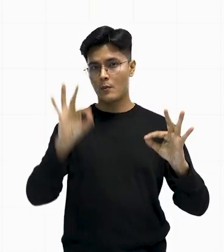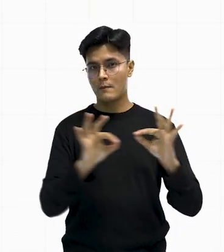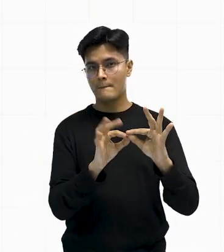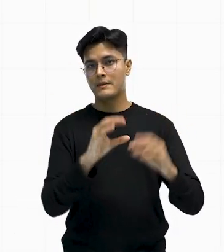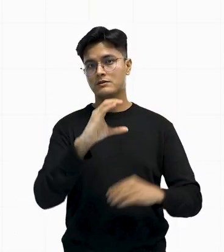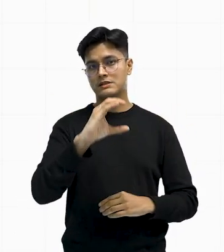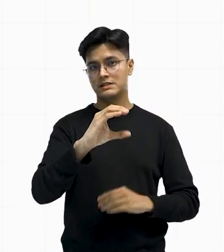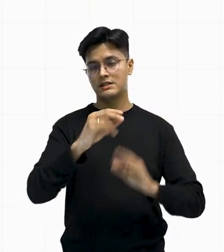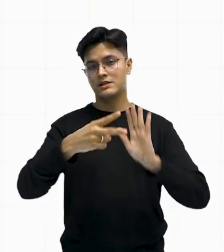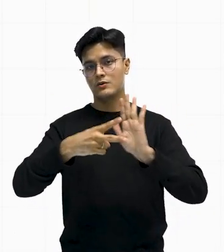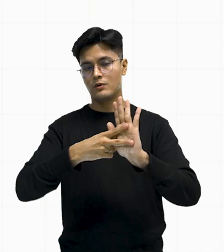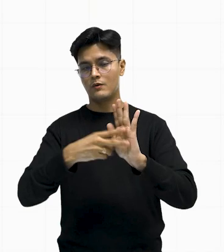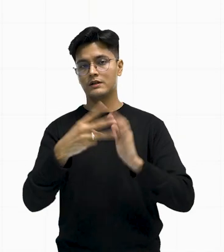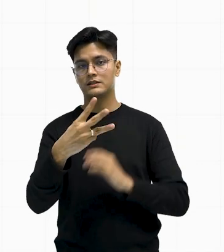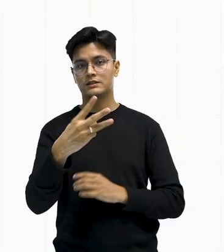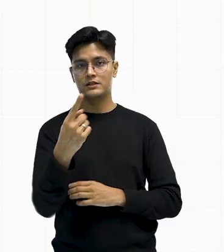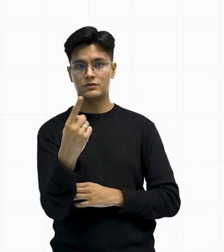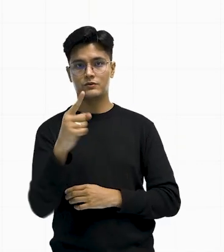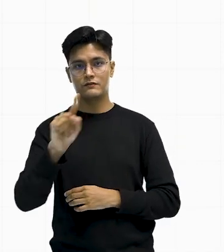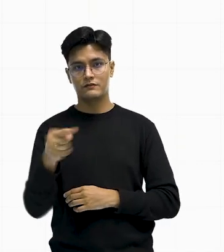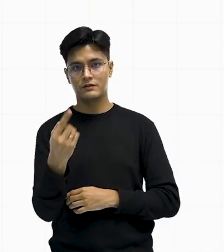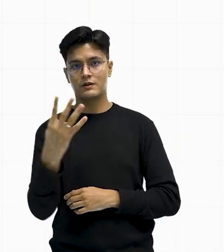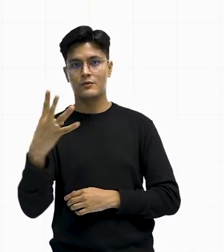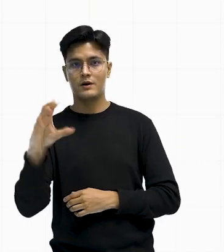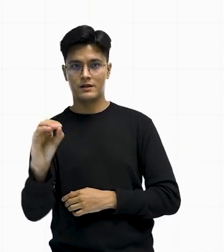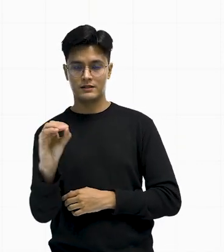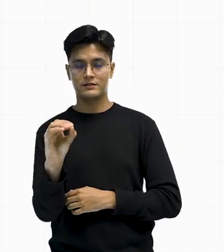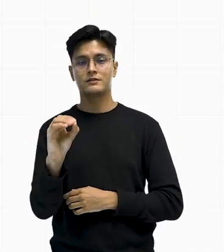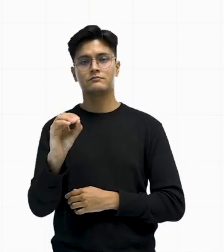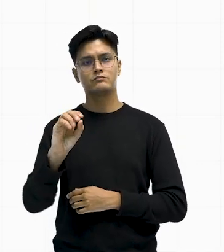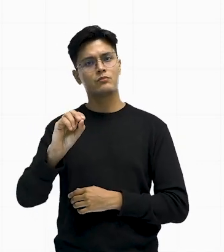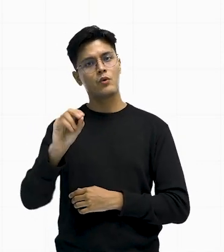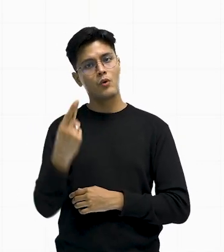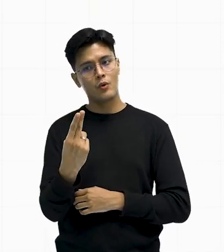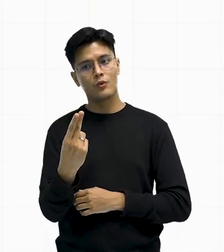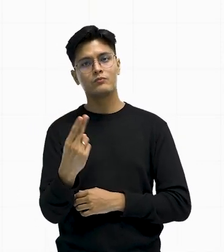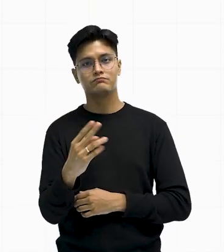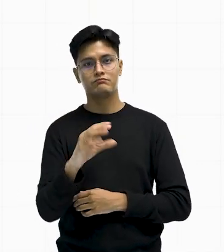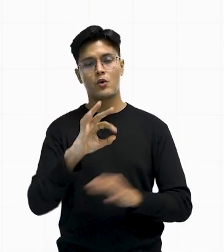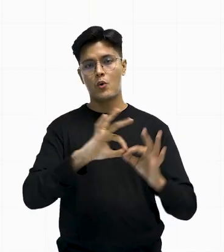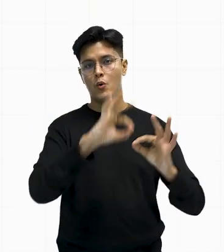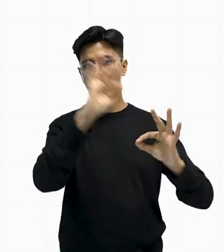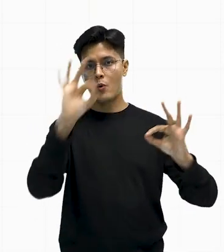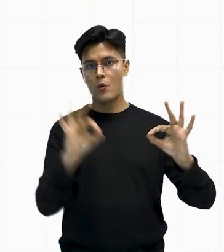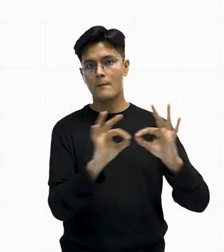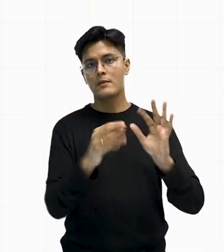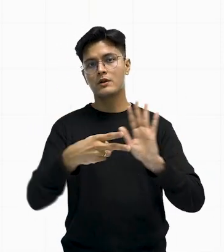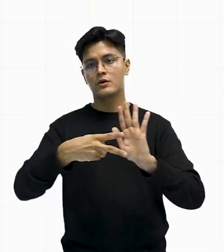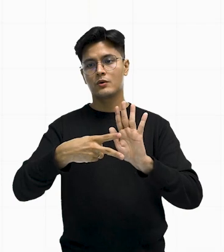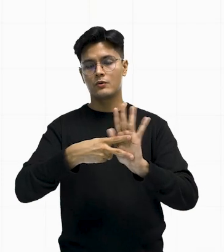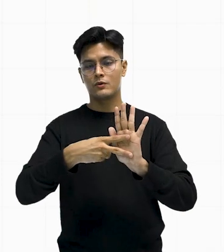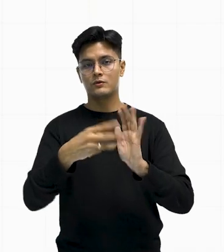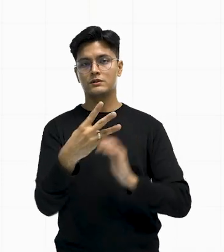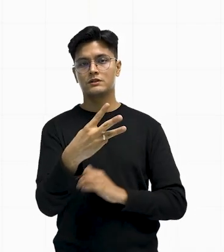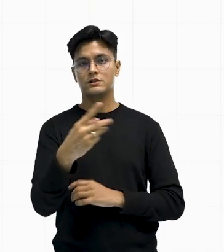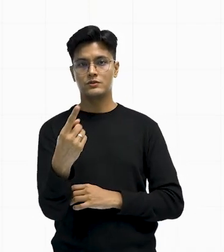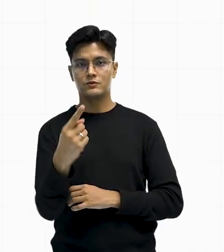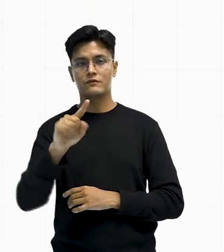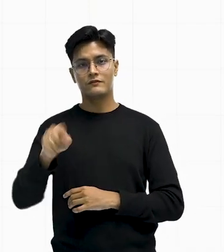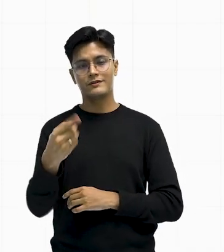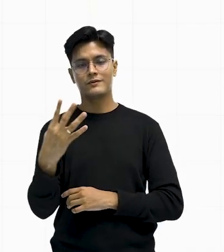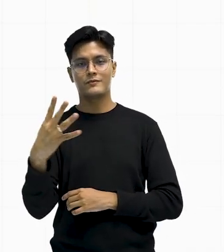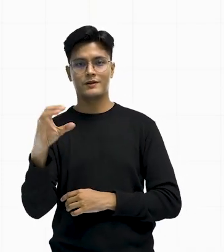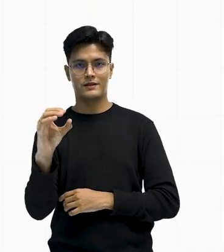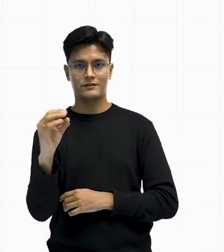a 31,40, ou até mesmo o comprimento seria igual a 31,4.